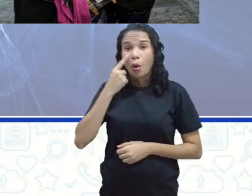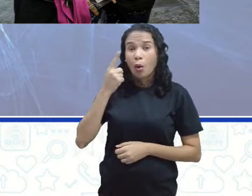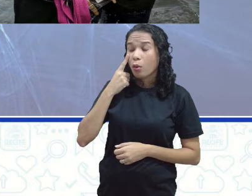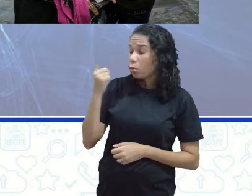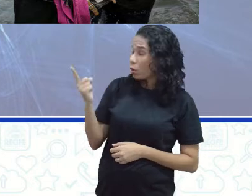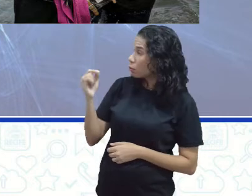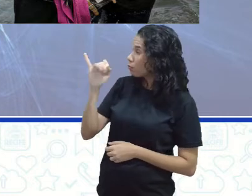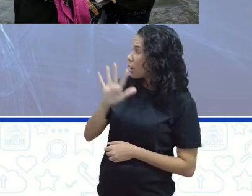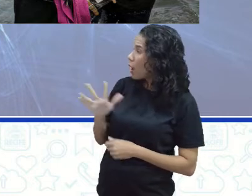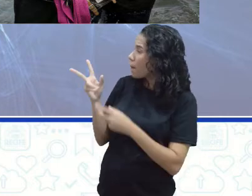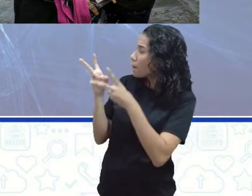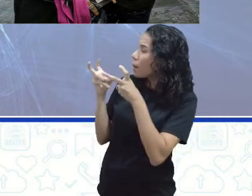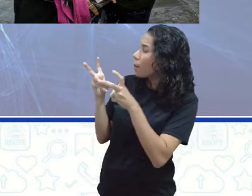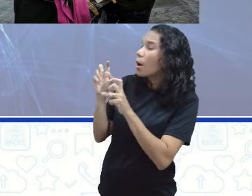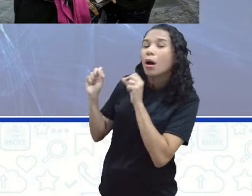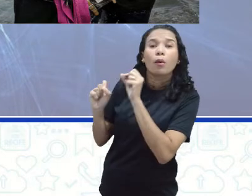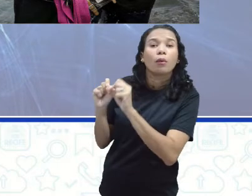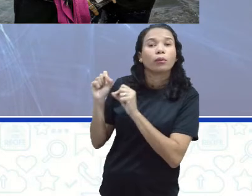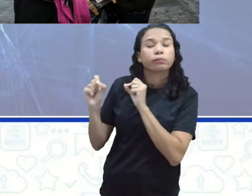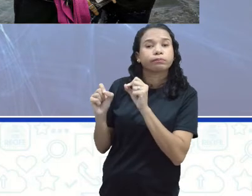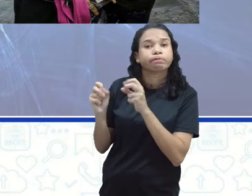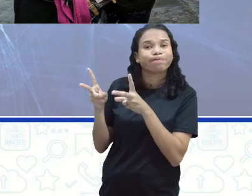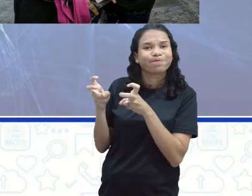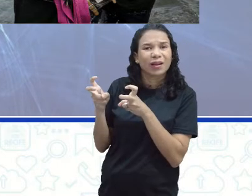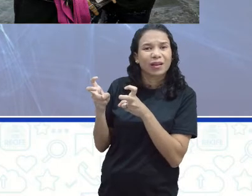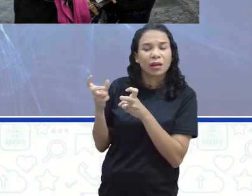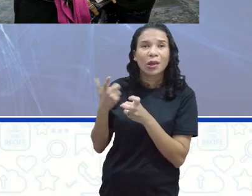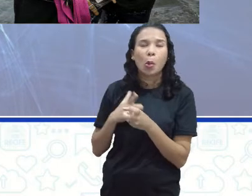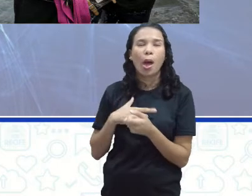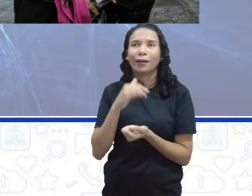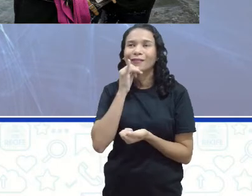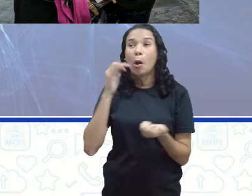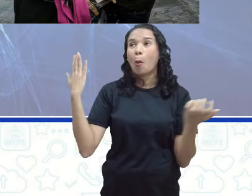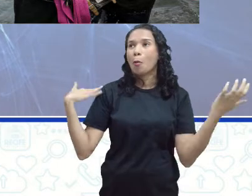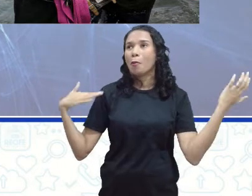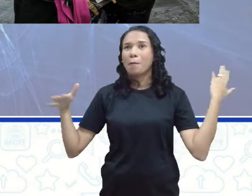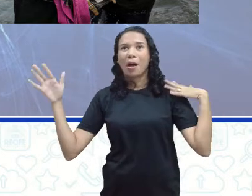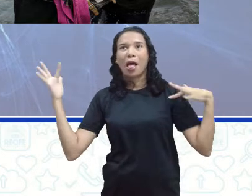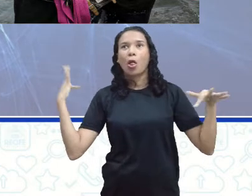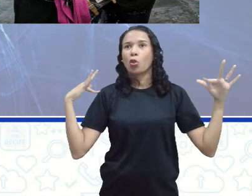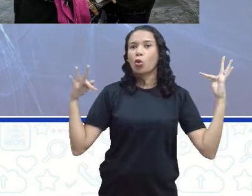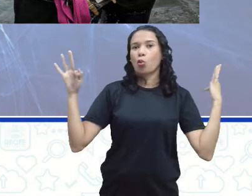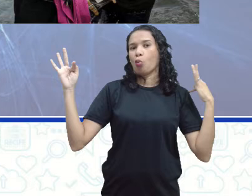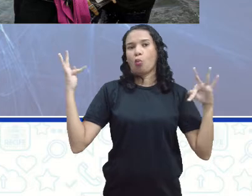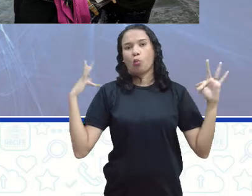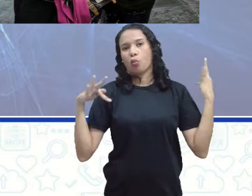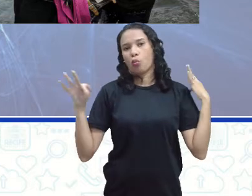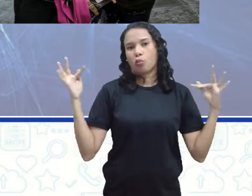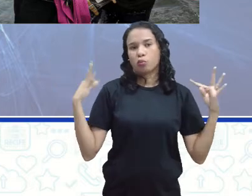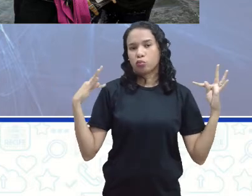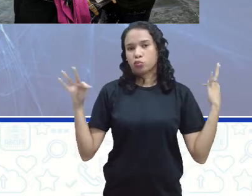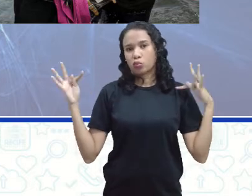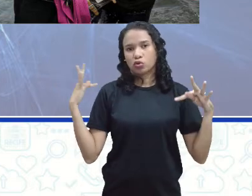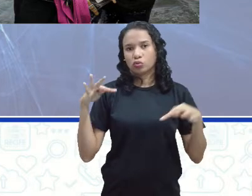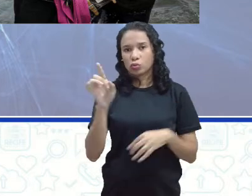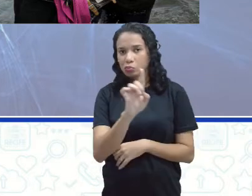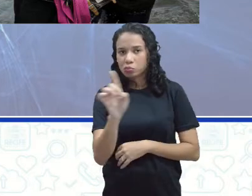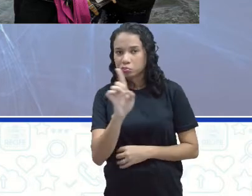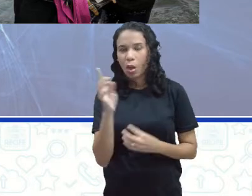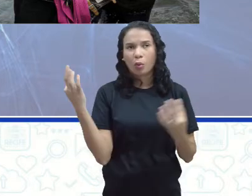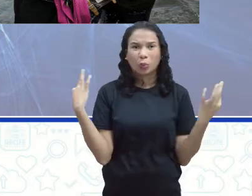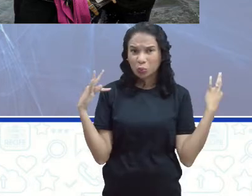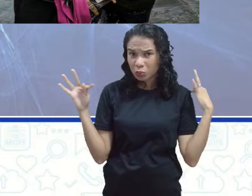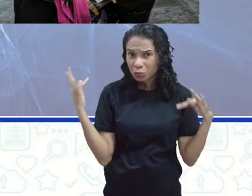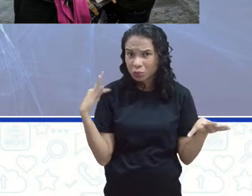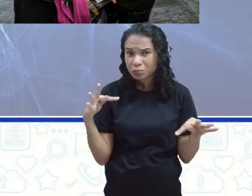essa imagem, o que é que vocês percebem? Eles não estão muito num passeio aí de turismo, né? Não está parecendo que eles estão fazendo turismo,